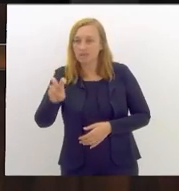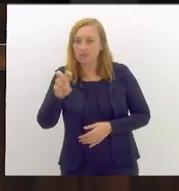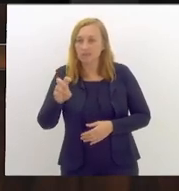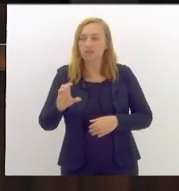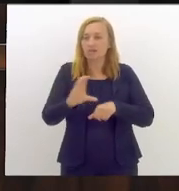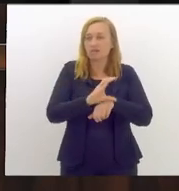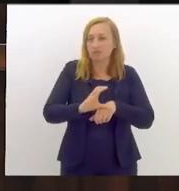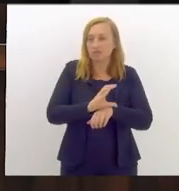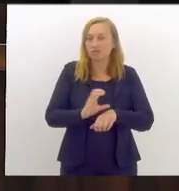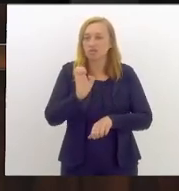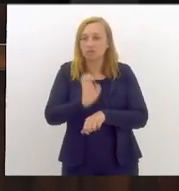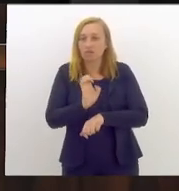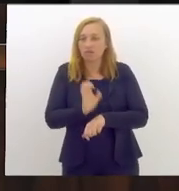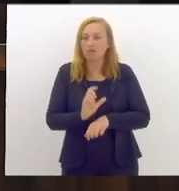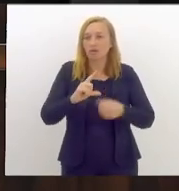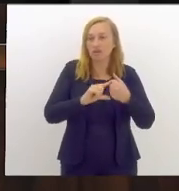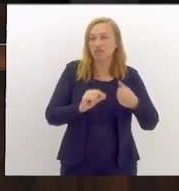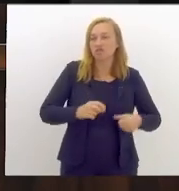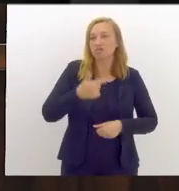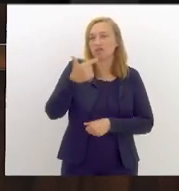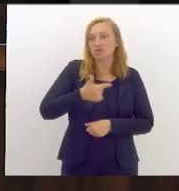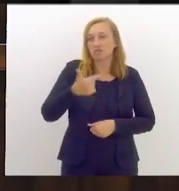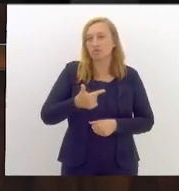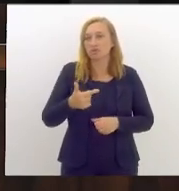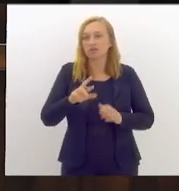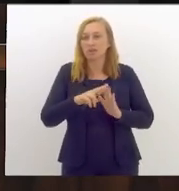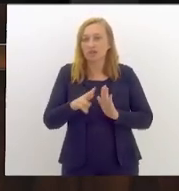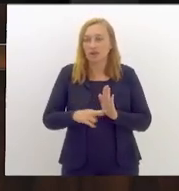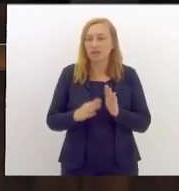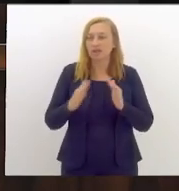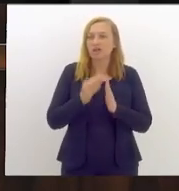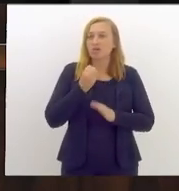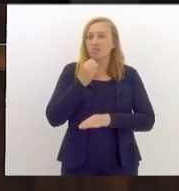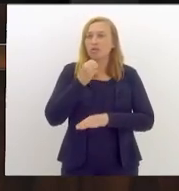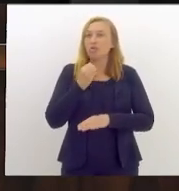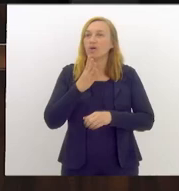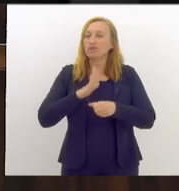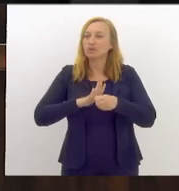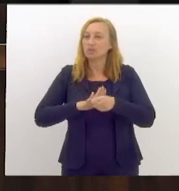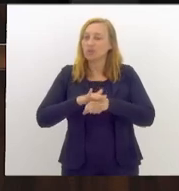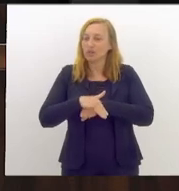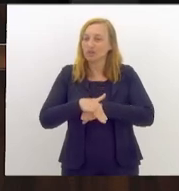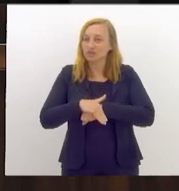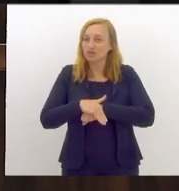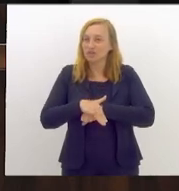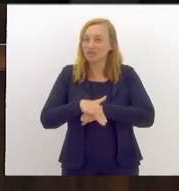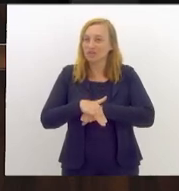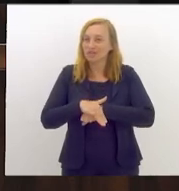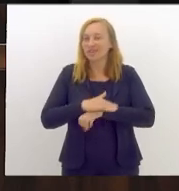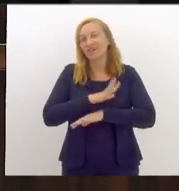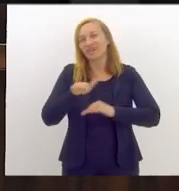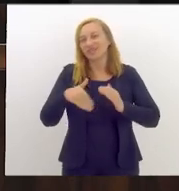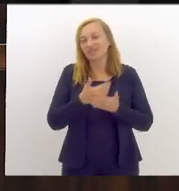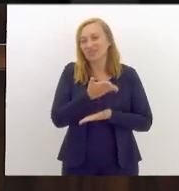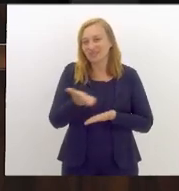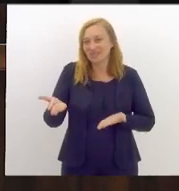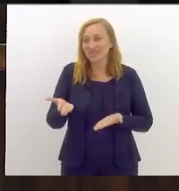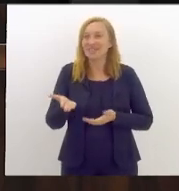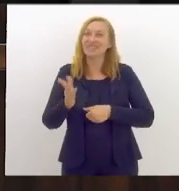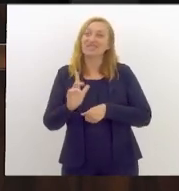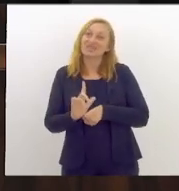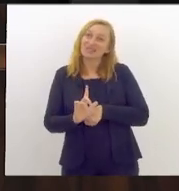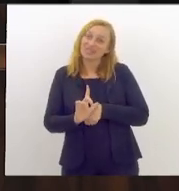constituição estadual e o artigo 2º 2º uma boa tarde todas e todos já são